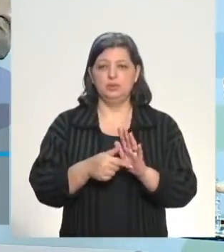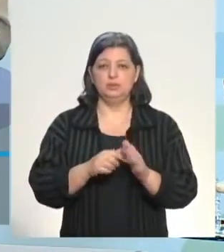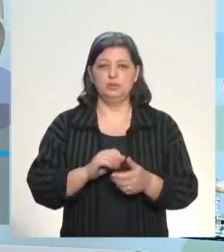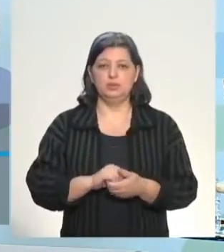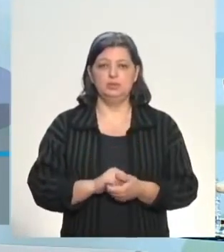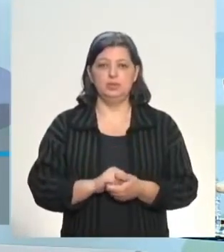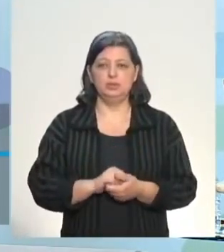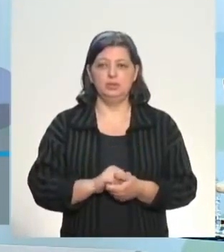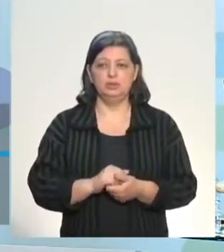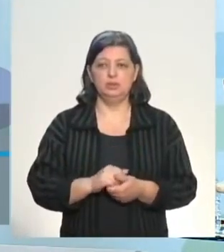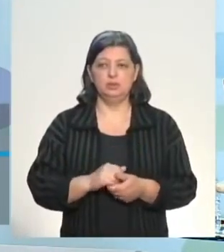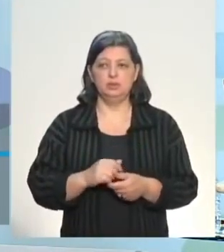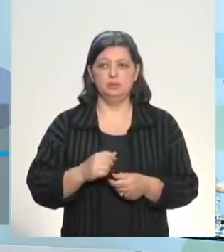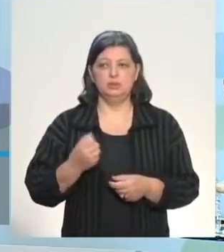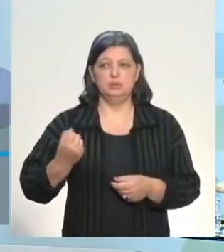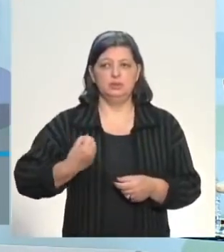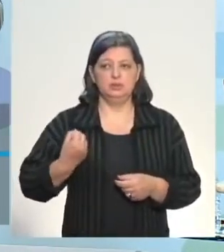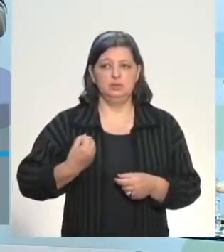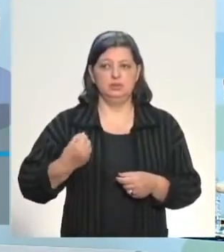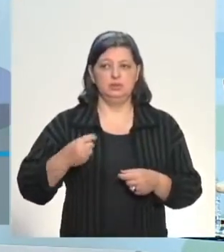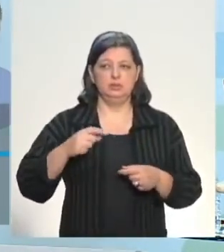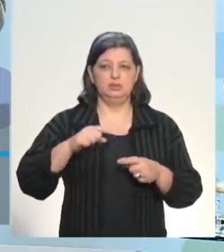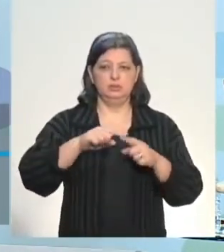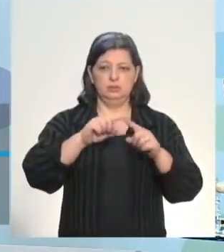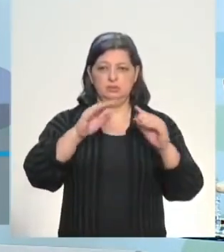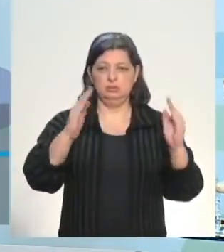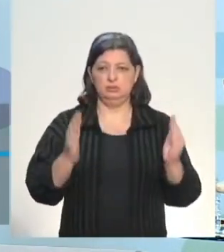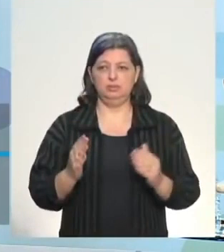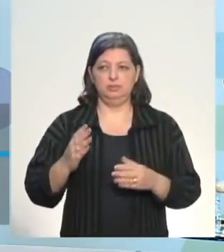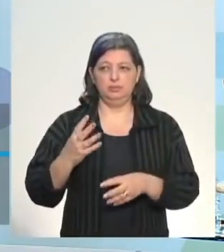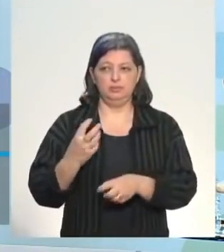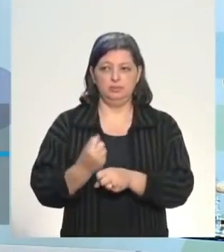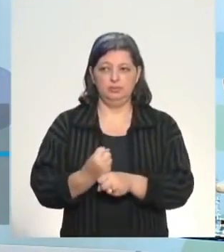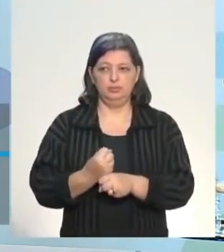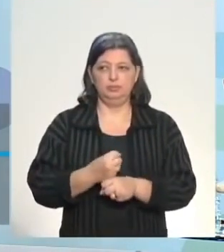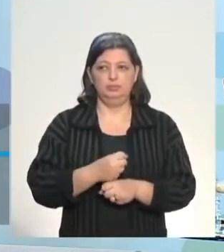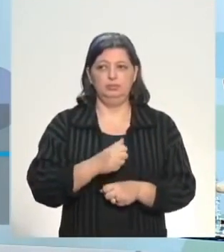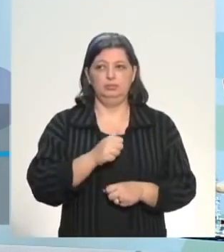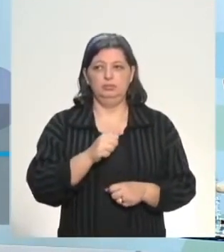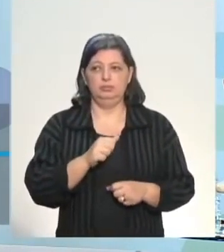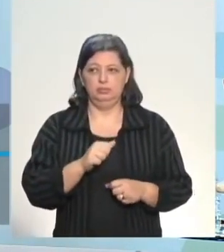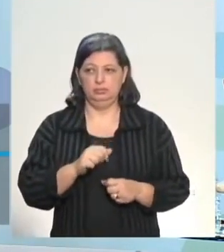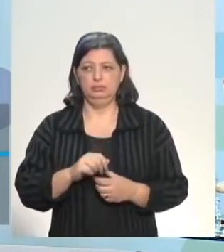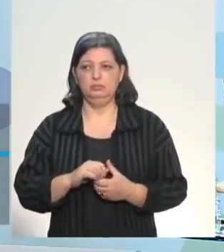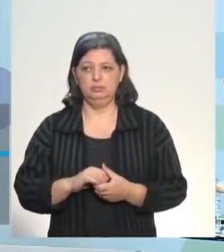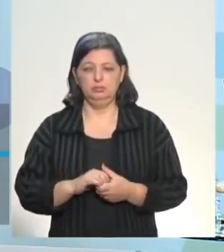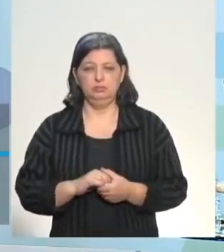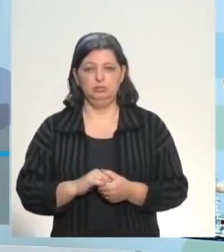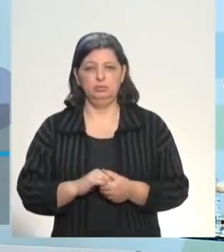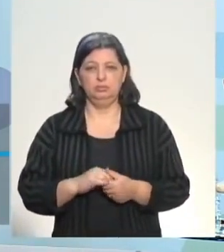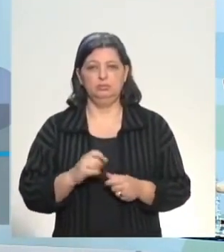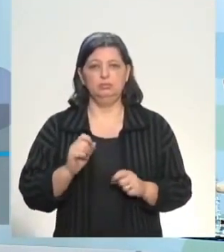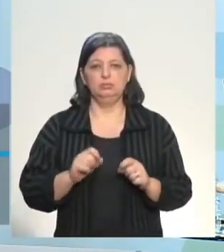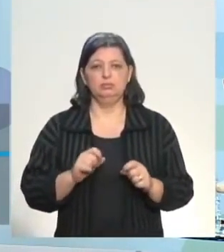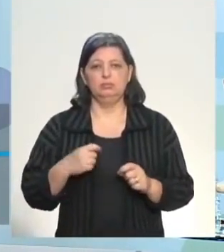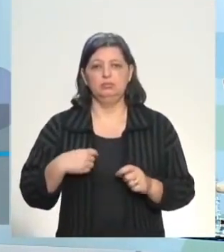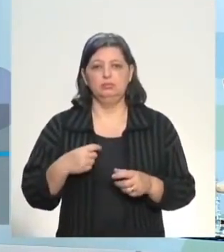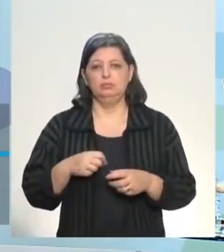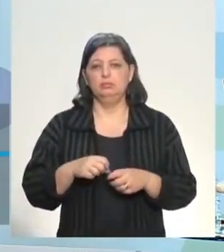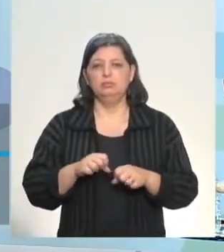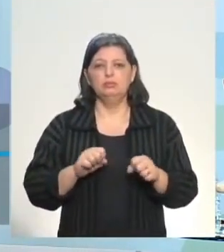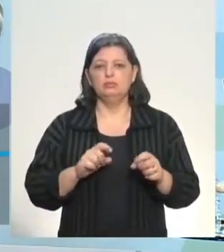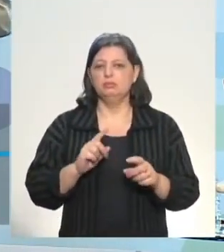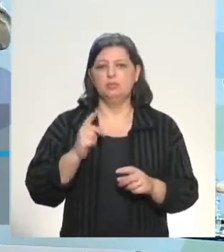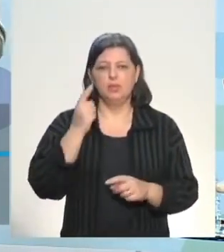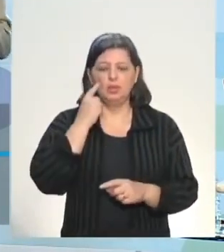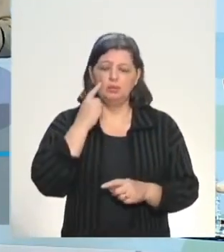escrever essa expressão. Ah, professor, eu vou escrever a n igual a alguma coisa. Beleza. Tá, sem muitos problemas. Ah, mas eu não quero ser formal, eu quero escrever só